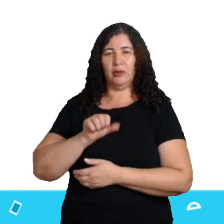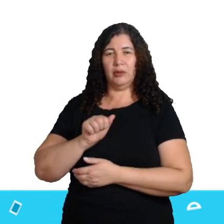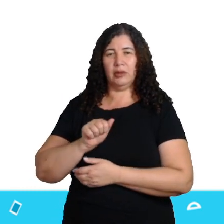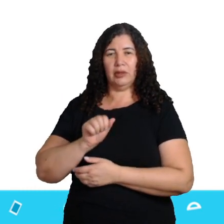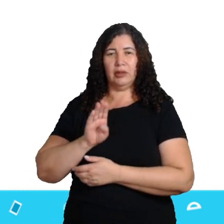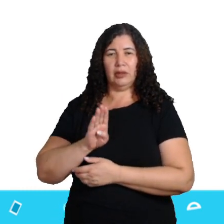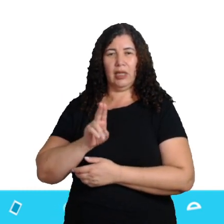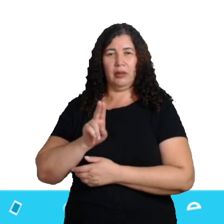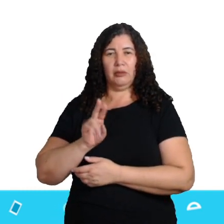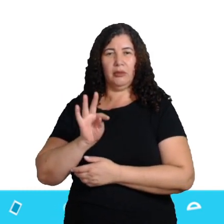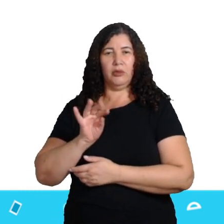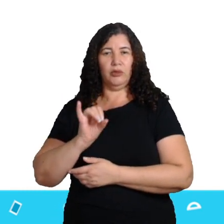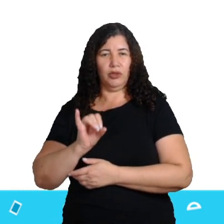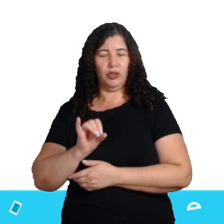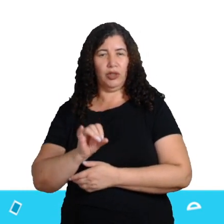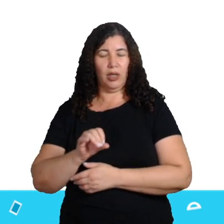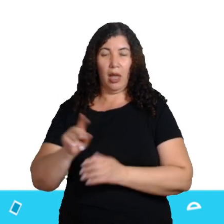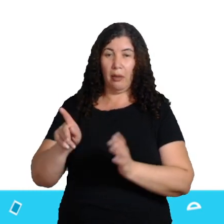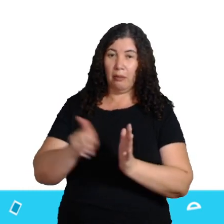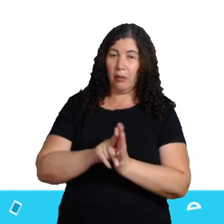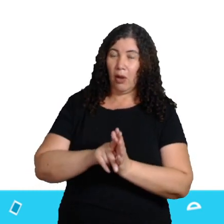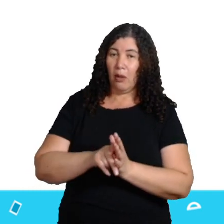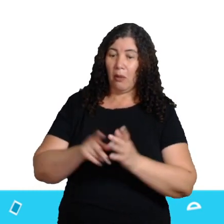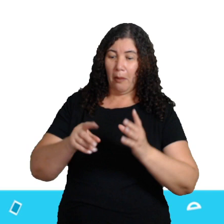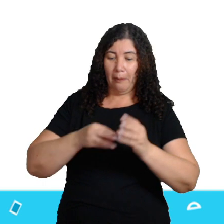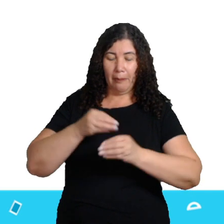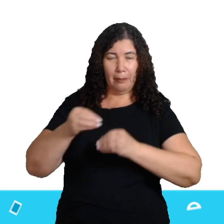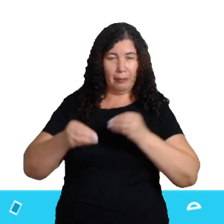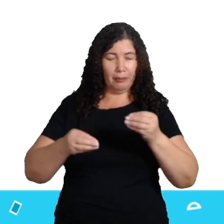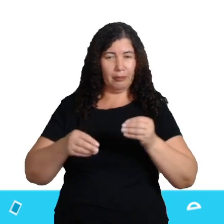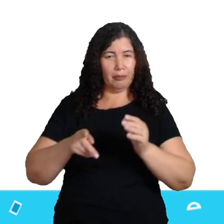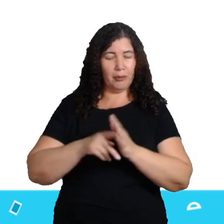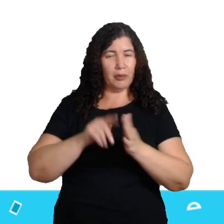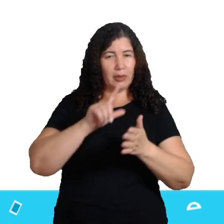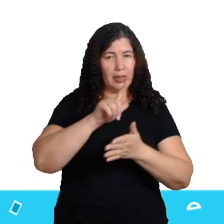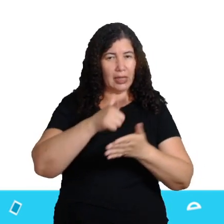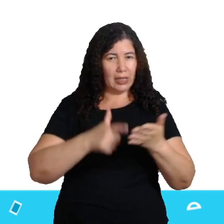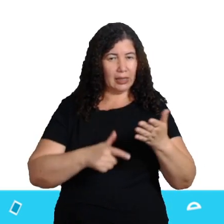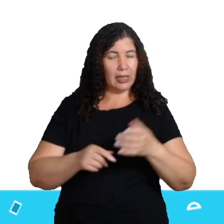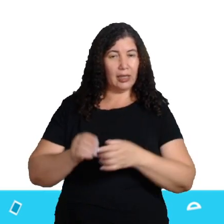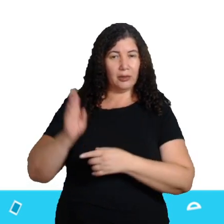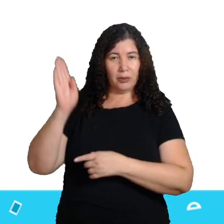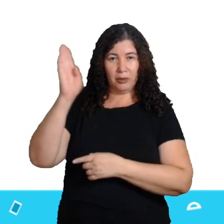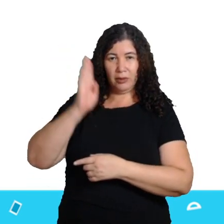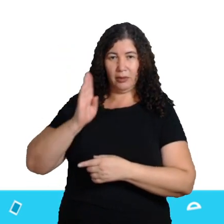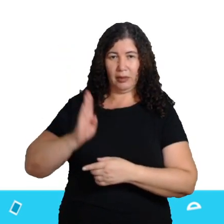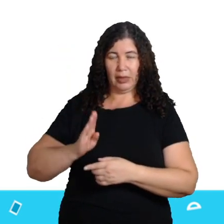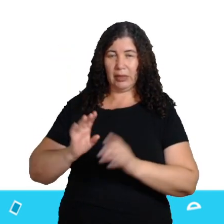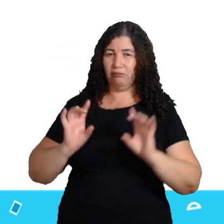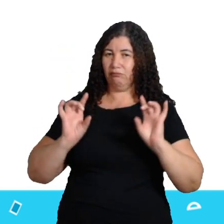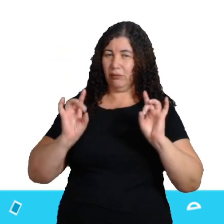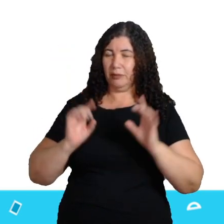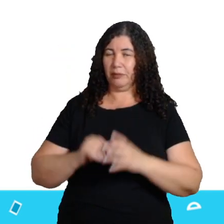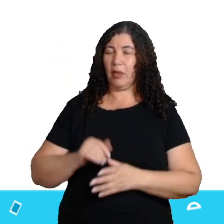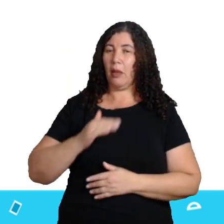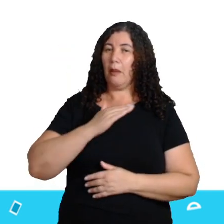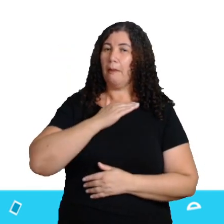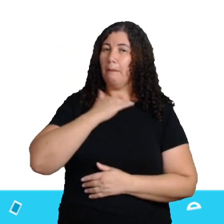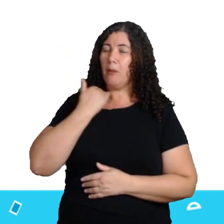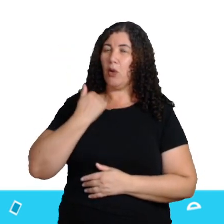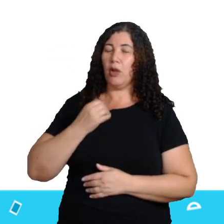das maiores condecorações literárias do país. Faleceu